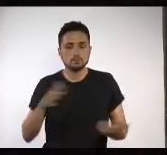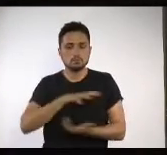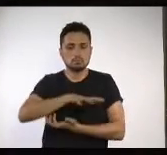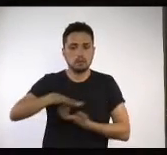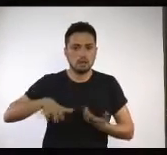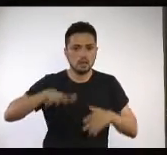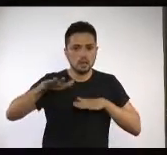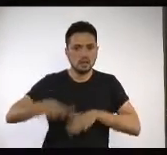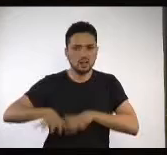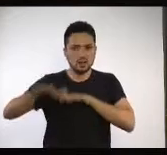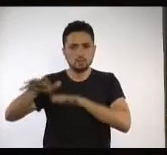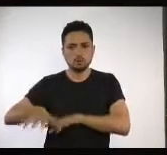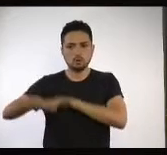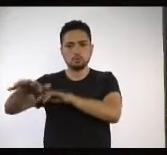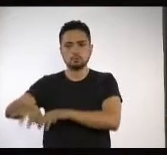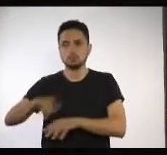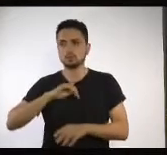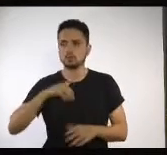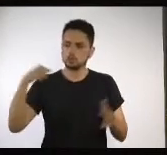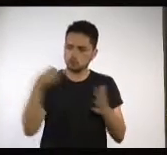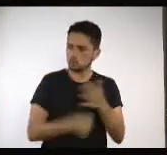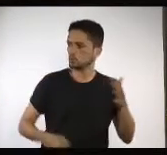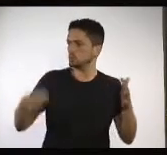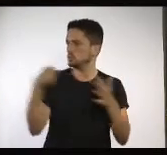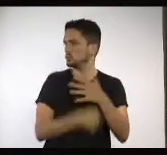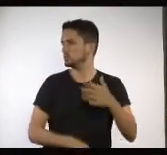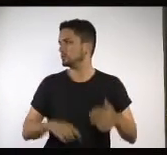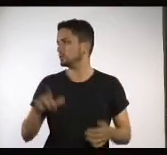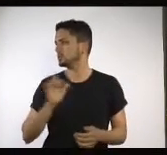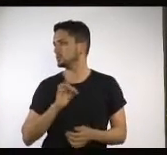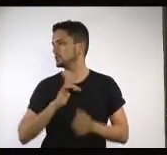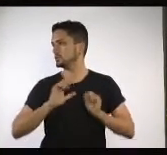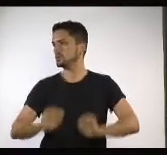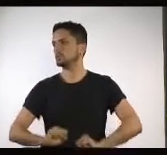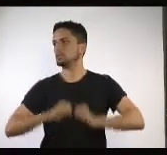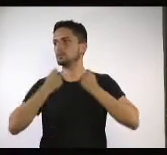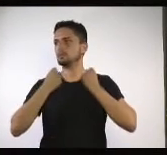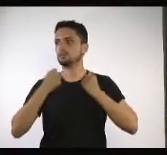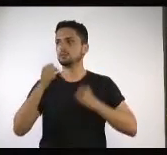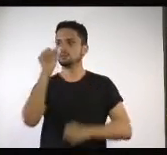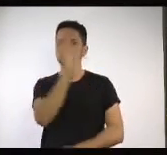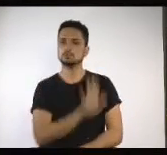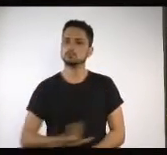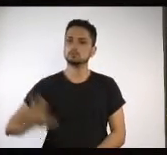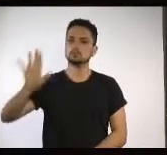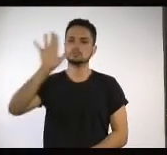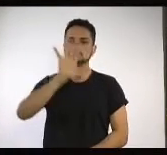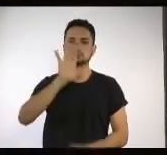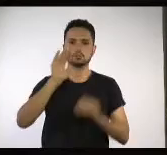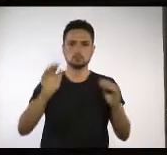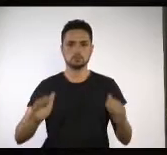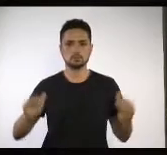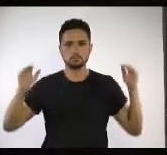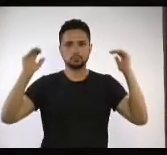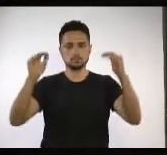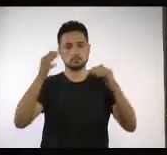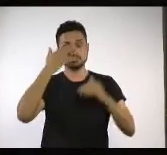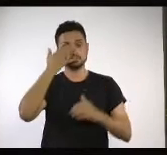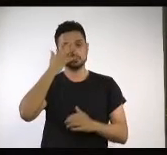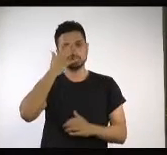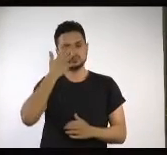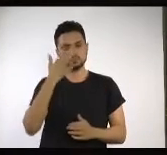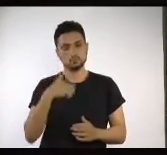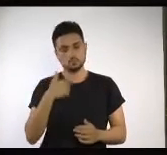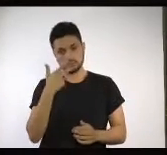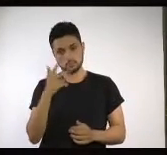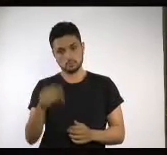sobre movimentos, sobre lutas que são travadas em defesa da soberania nacional. Portanto, fica aqui, por um lado, a minha